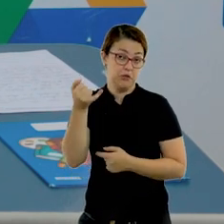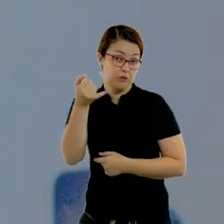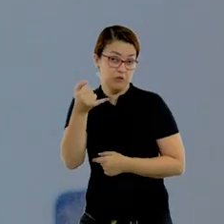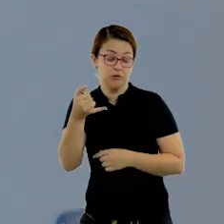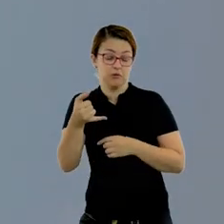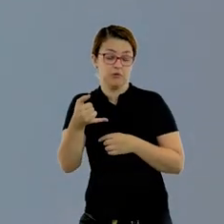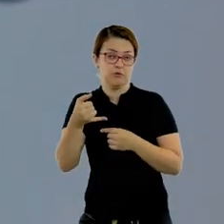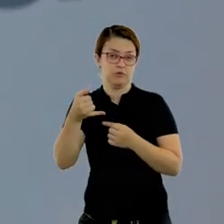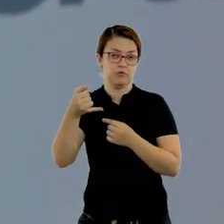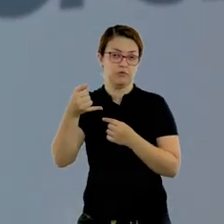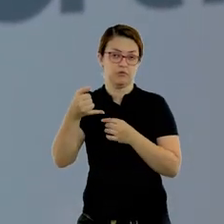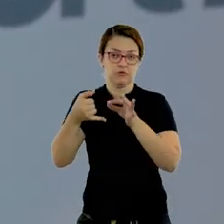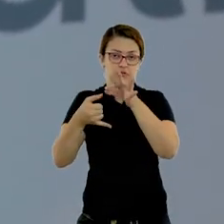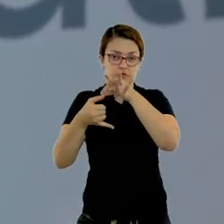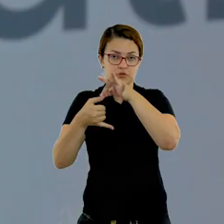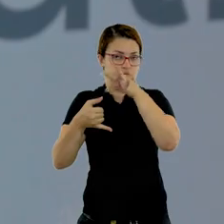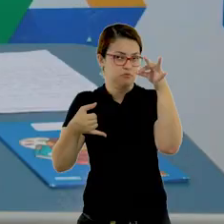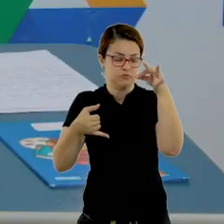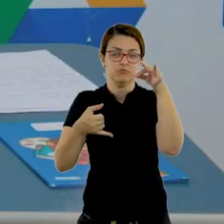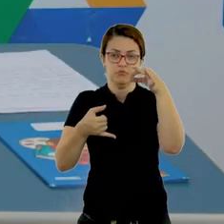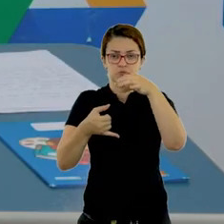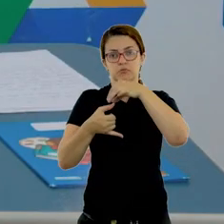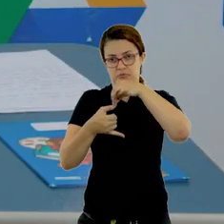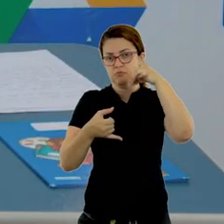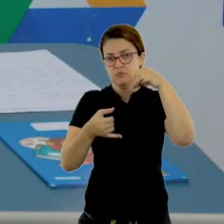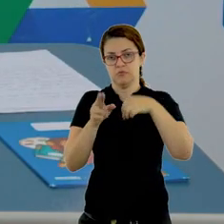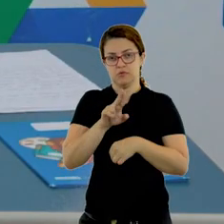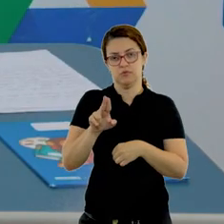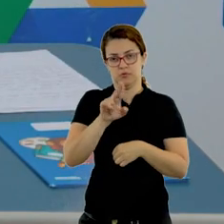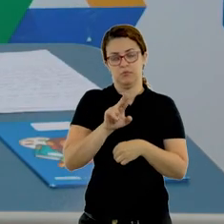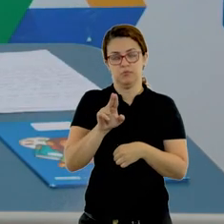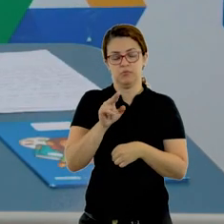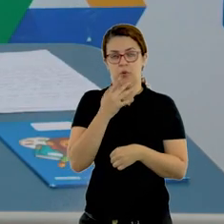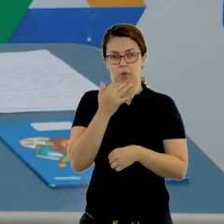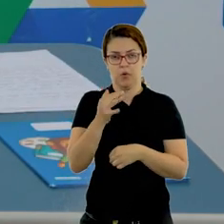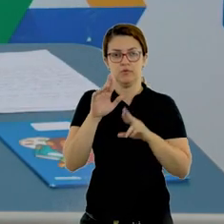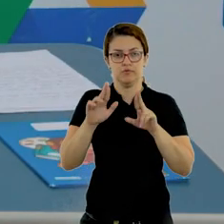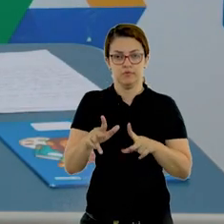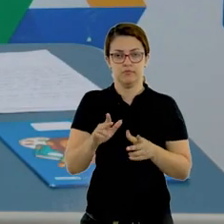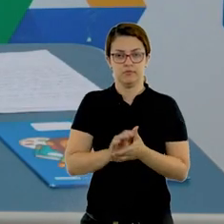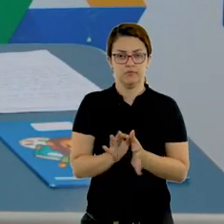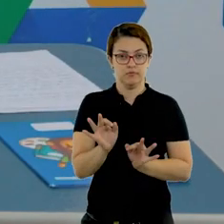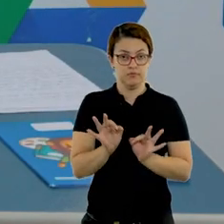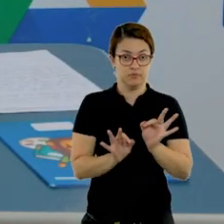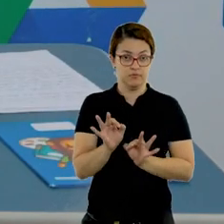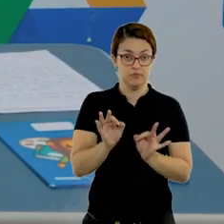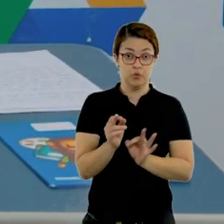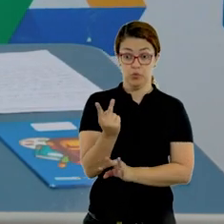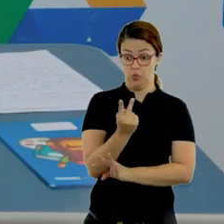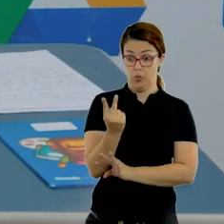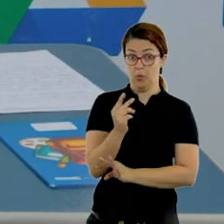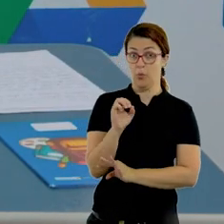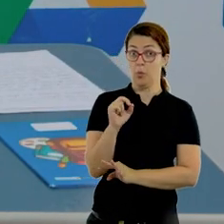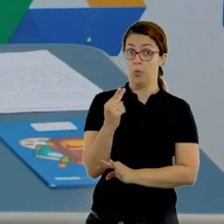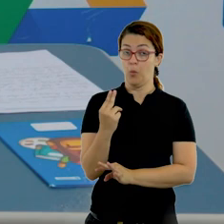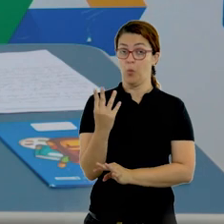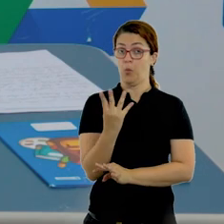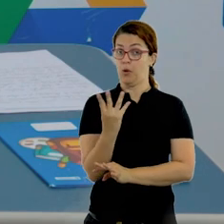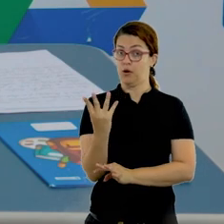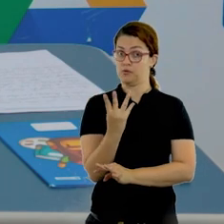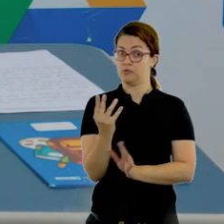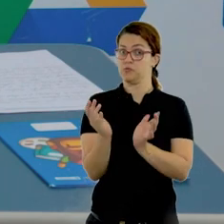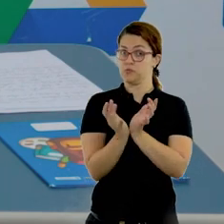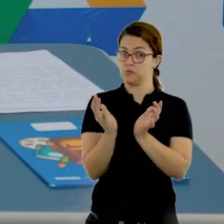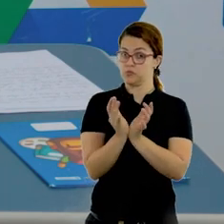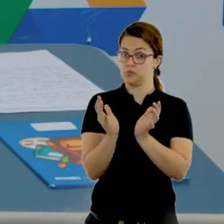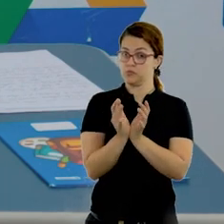peguei duas tampinhas de caneta com cores diferentes, tá? Então, vamos lá. Organização dos jogadores, duplas ou equipes